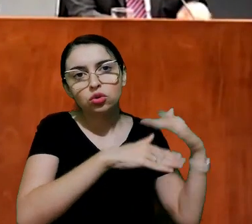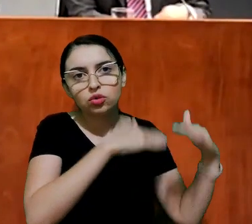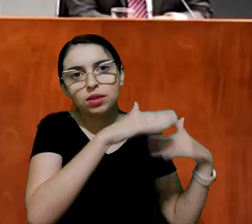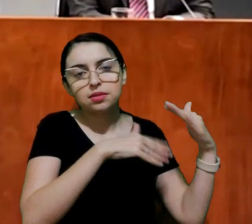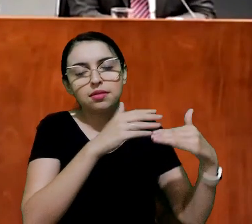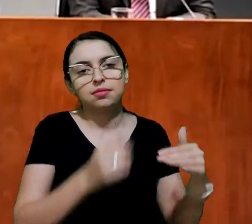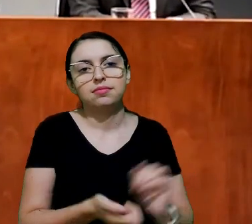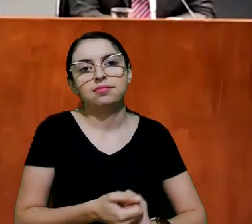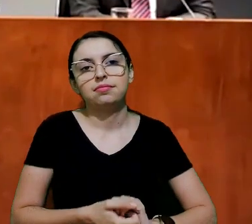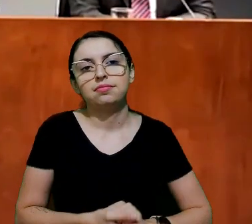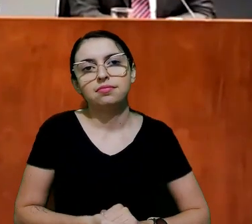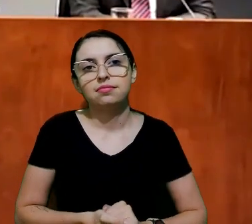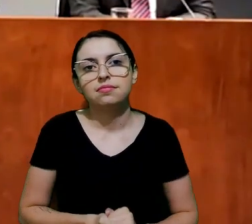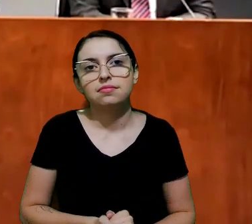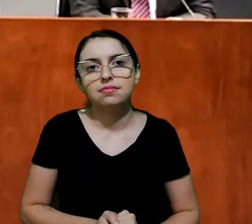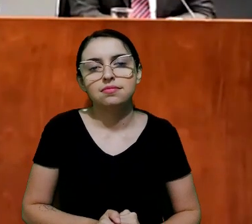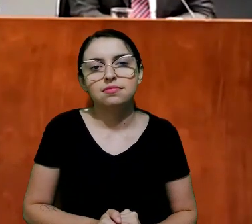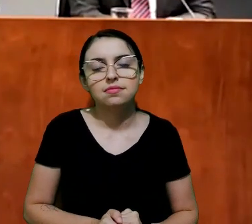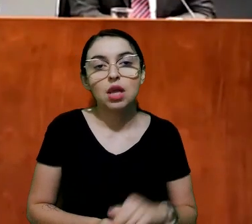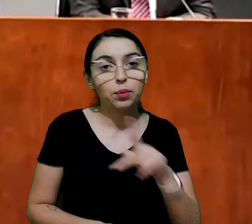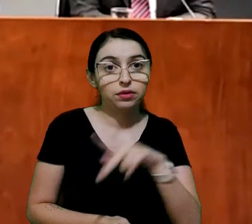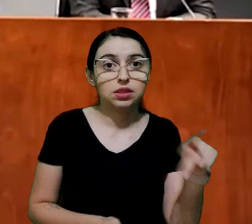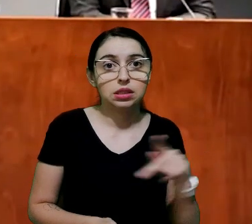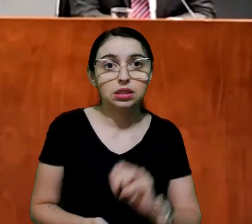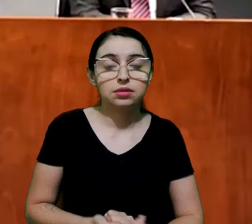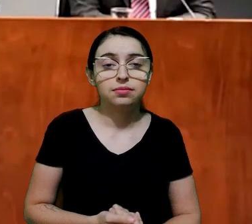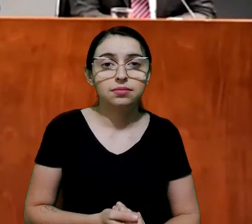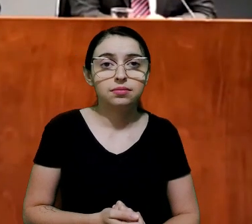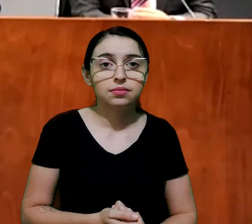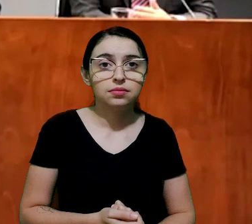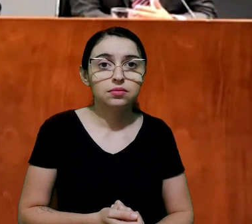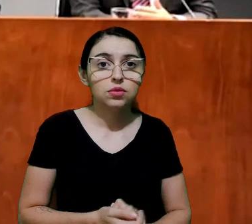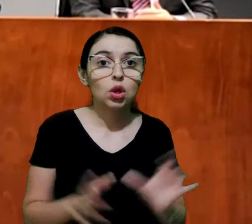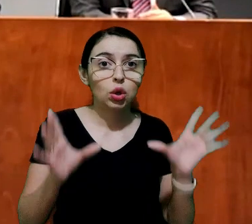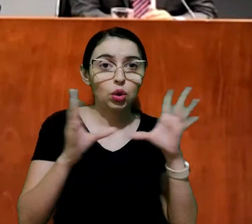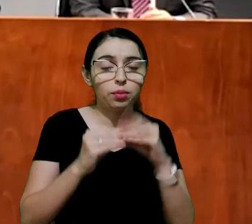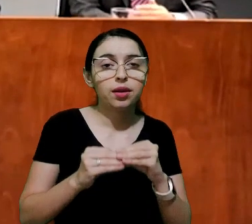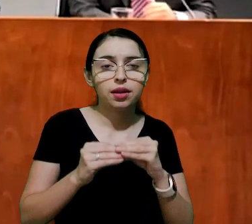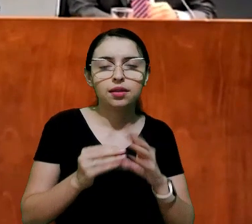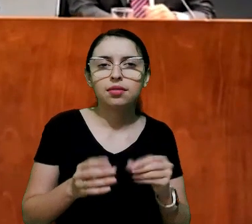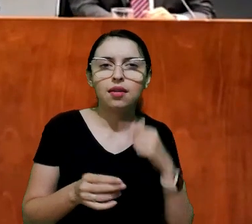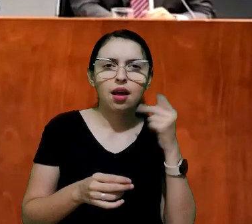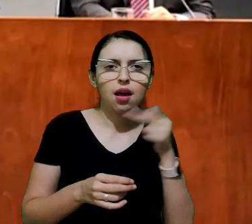de família e com o que fizemos com o direito de sucessões. Professora,